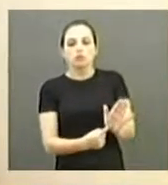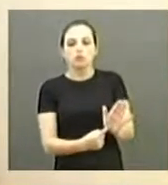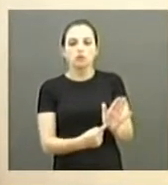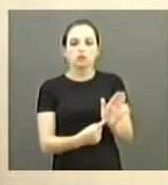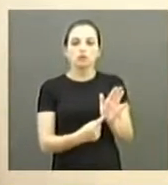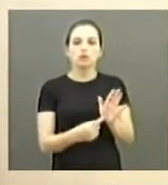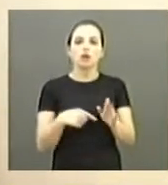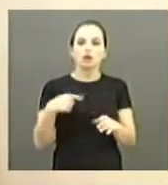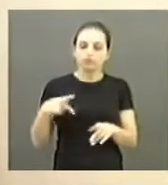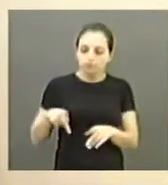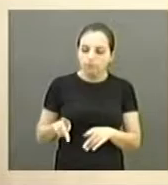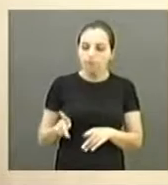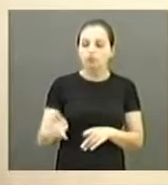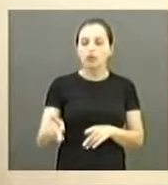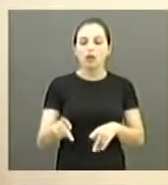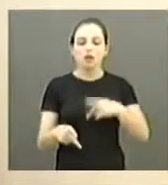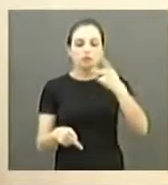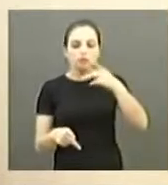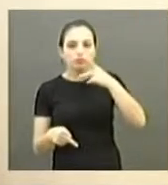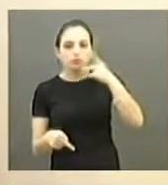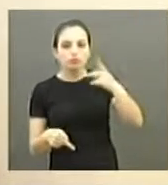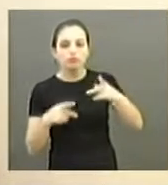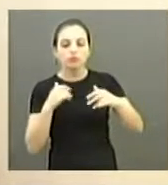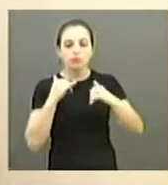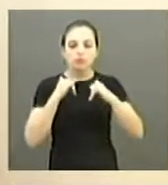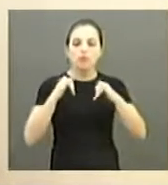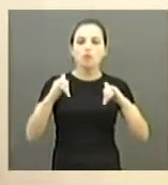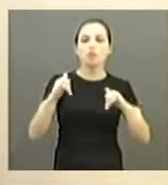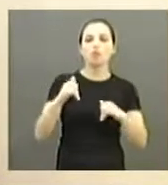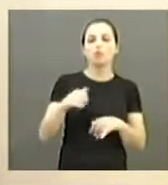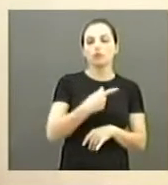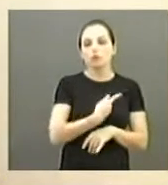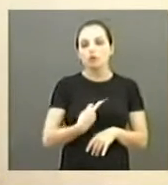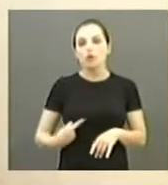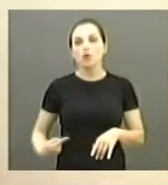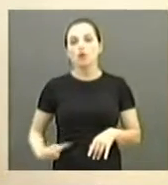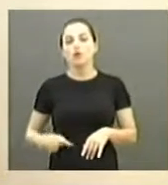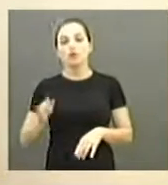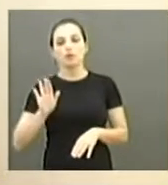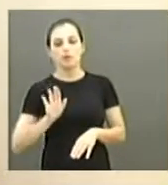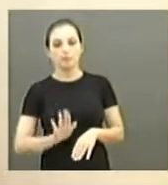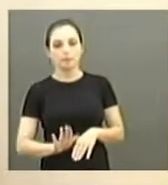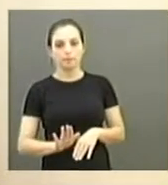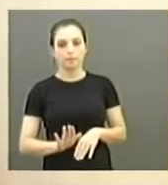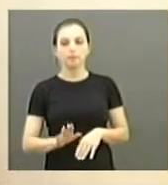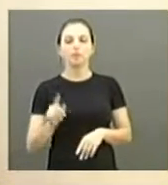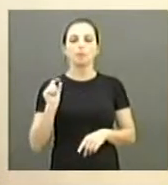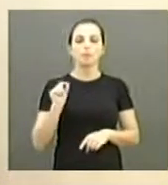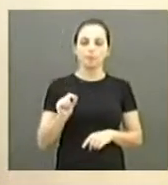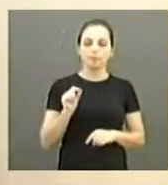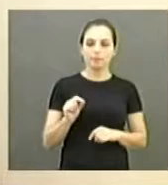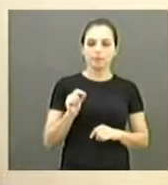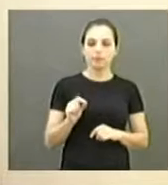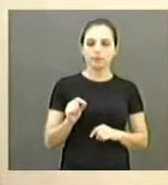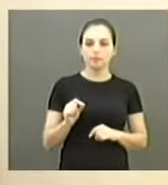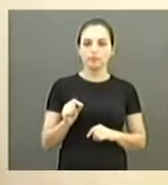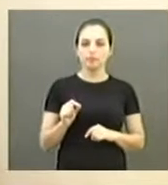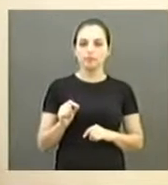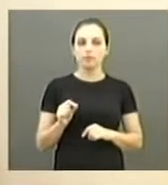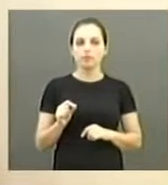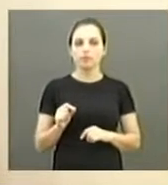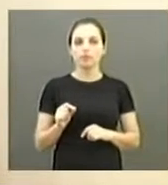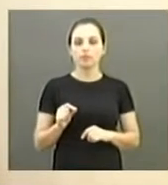constante nos discursos das nossas governantes, no entanto, tem sido